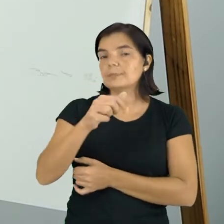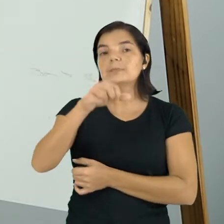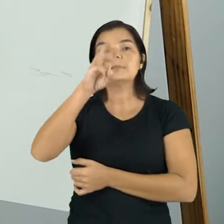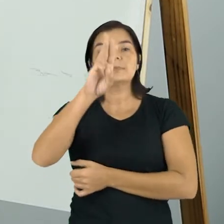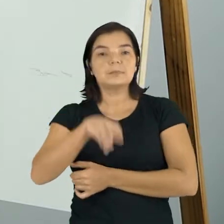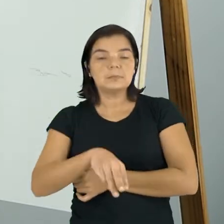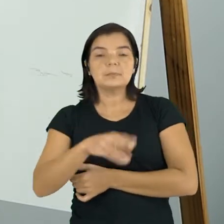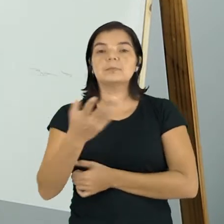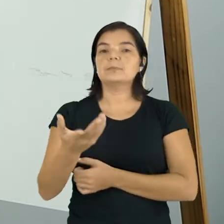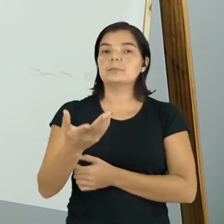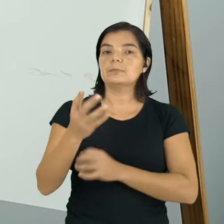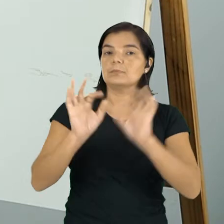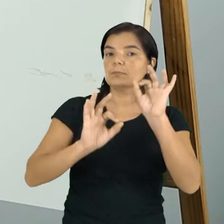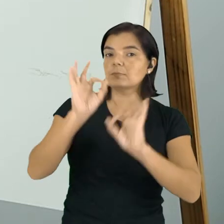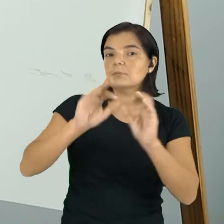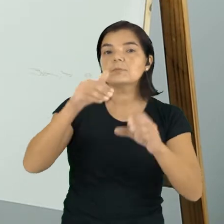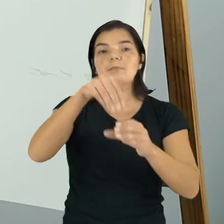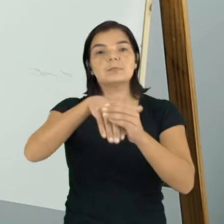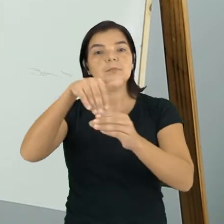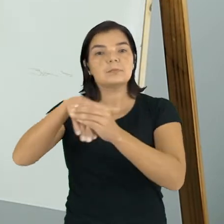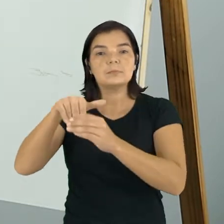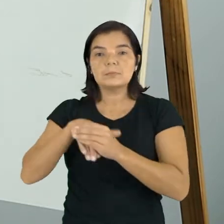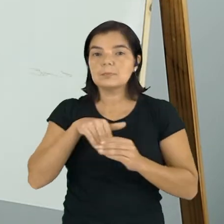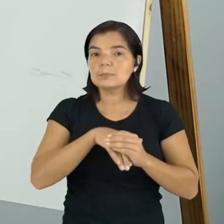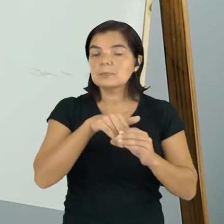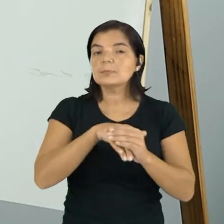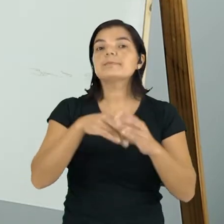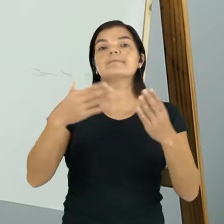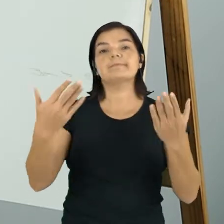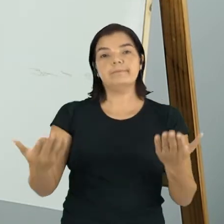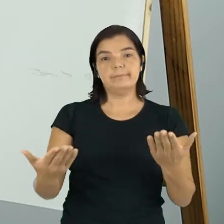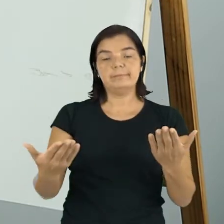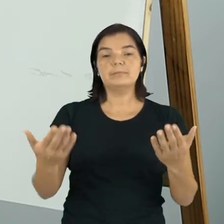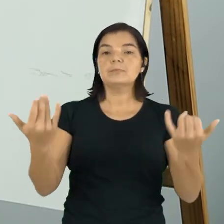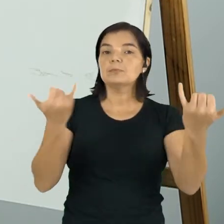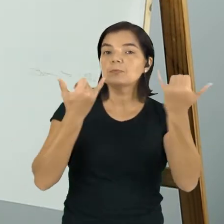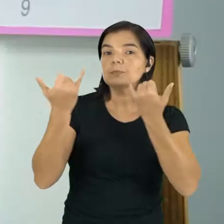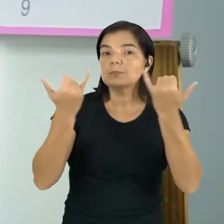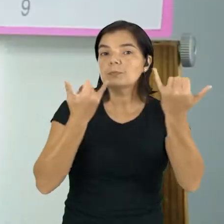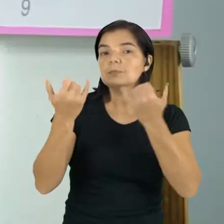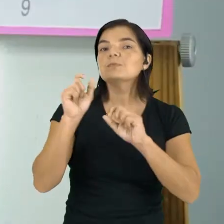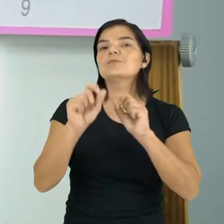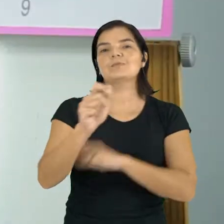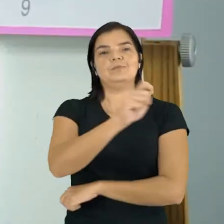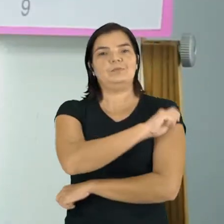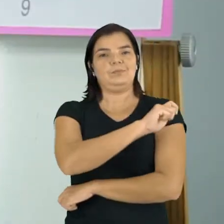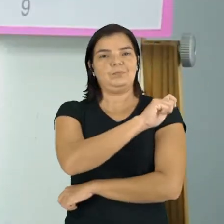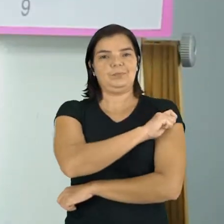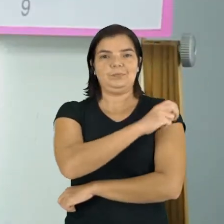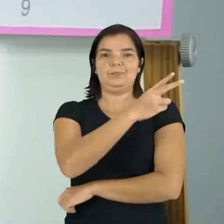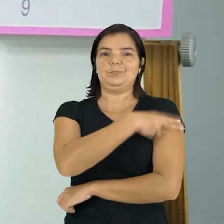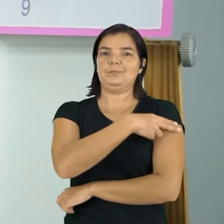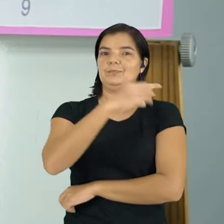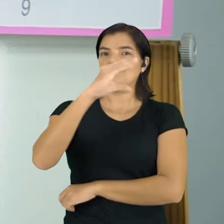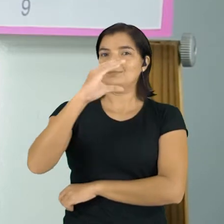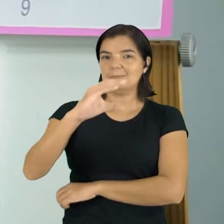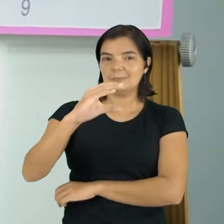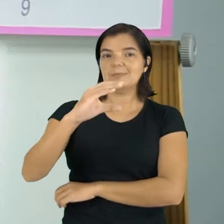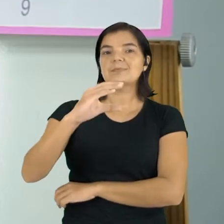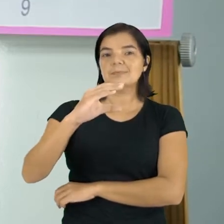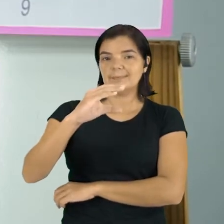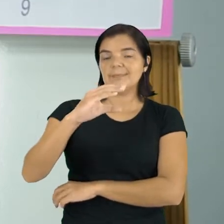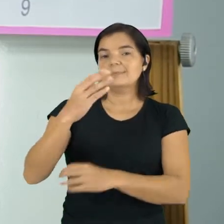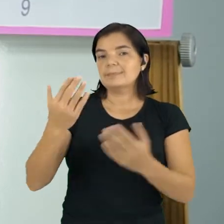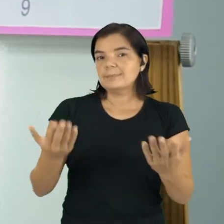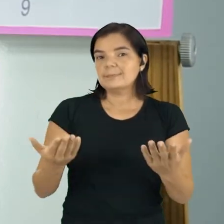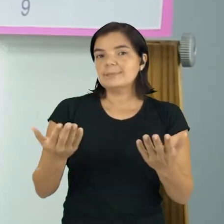Quem fez essa votação? Aqui o dado está me informando que foi os alunos do segundo ano C,